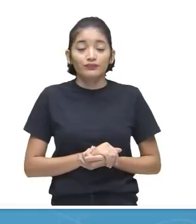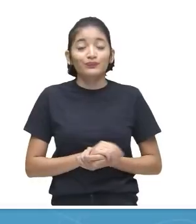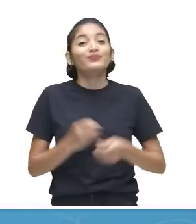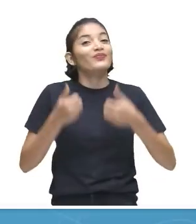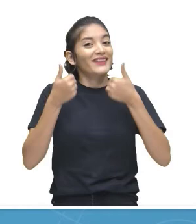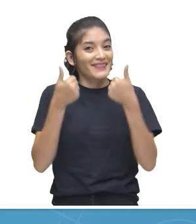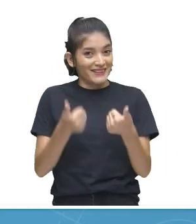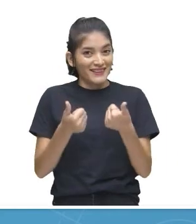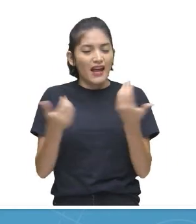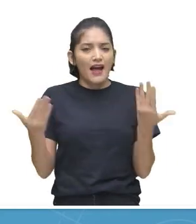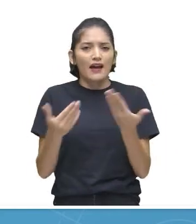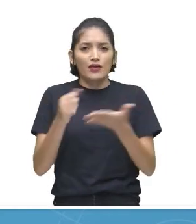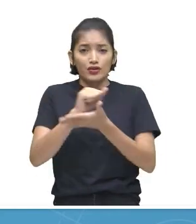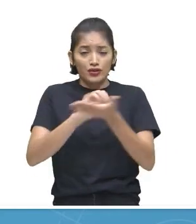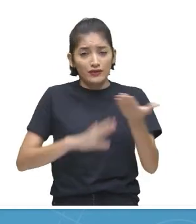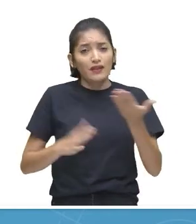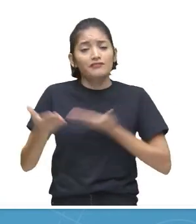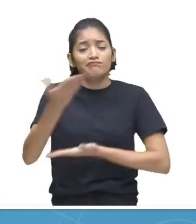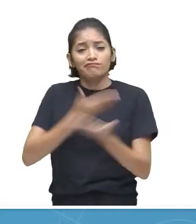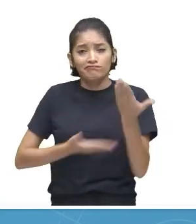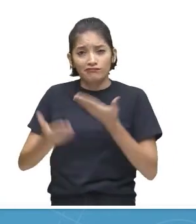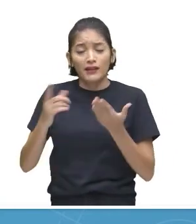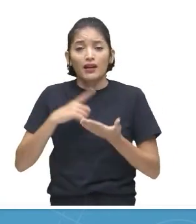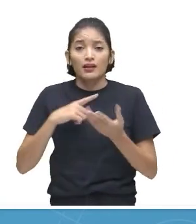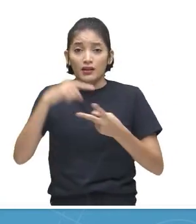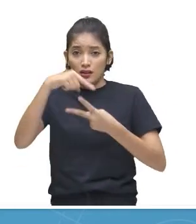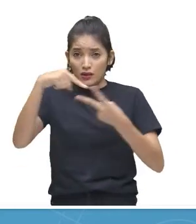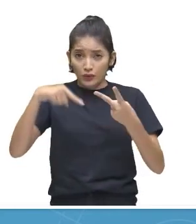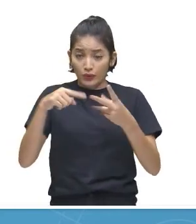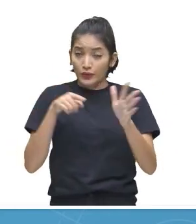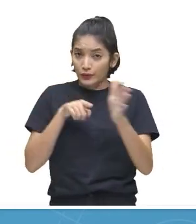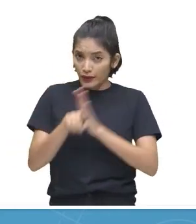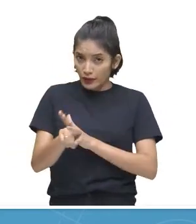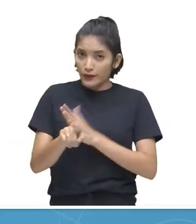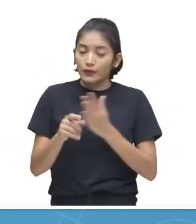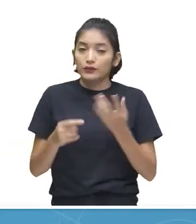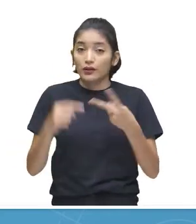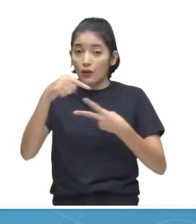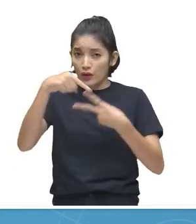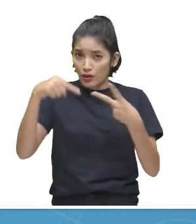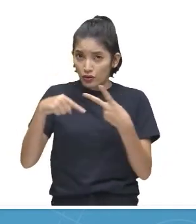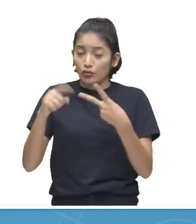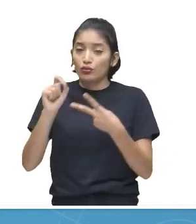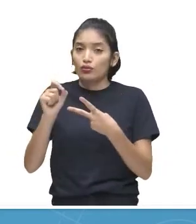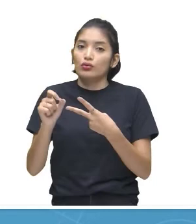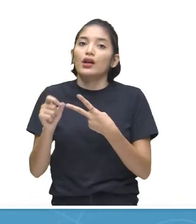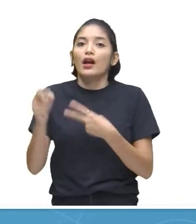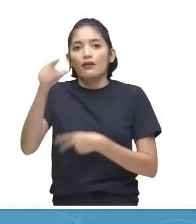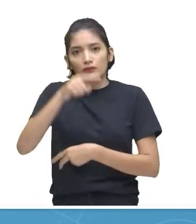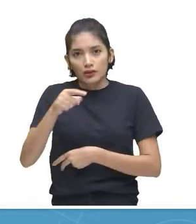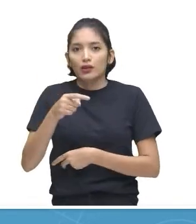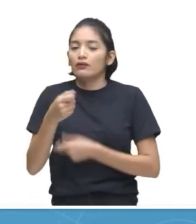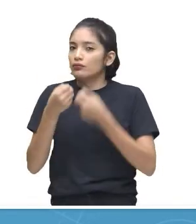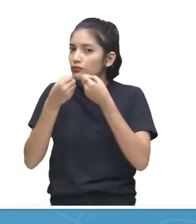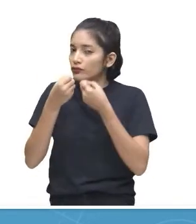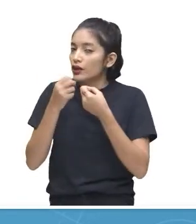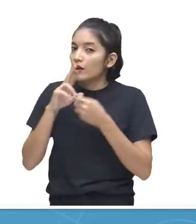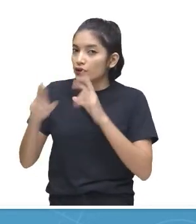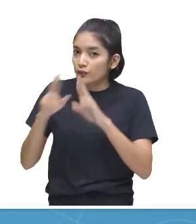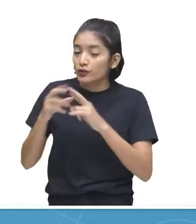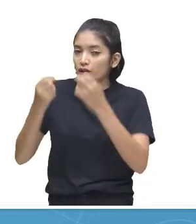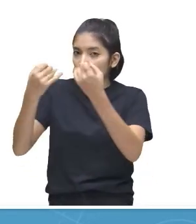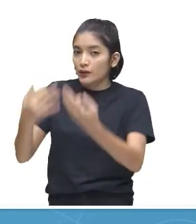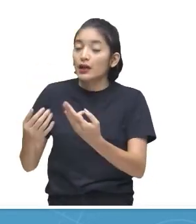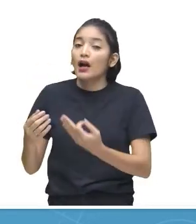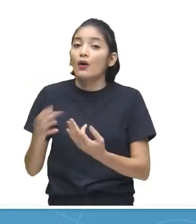Muito bem, na nossa dinâmica local interativa, vamos ter apenas duas questões. Todas as duas questões são discursivas e vão trazer como tema